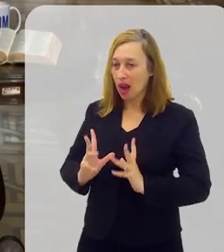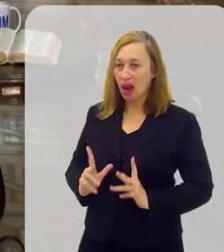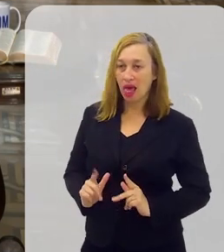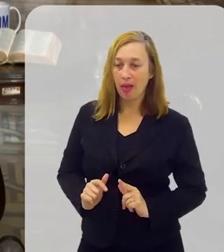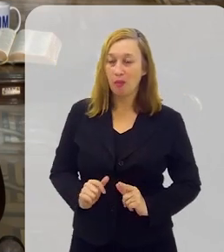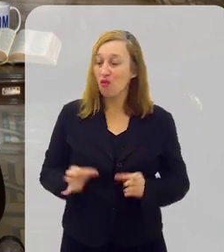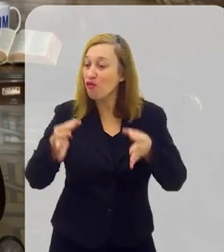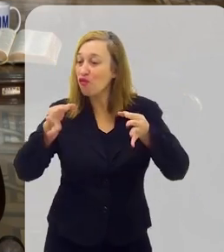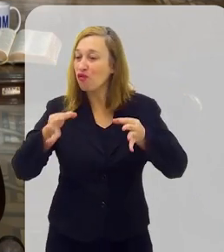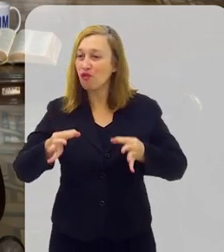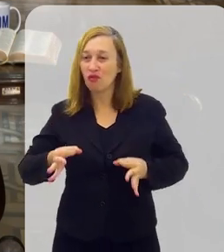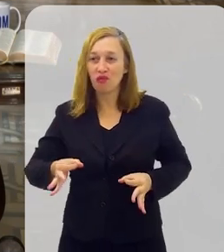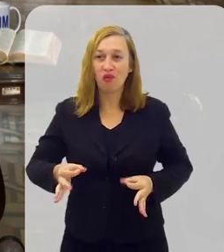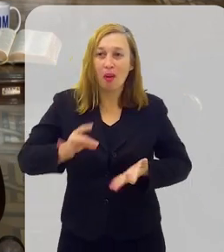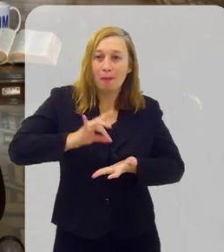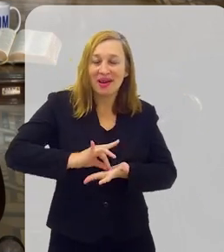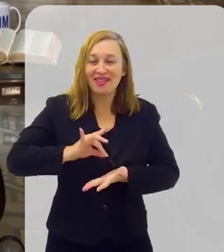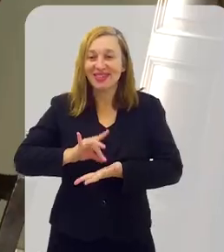sincero,